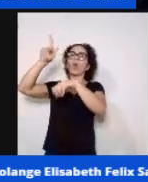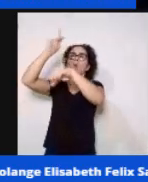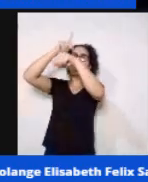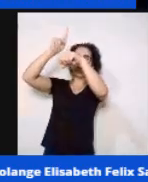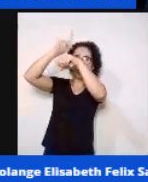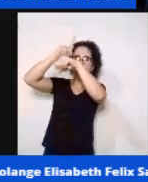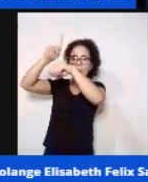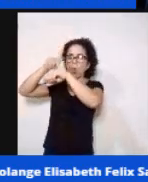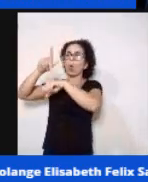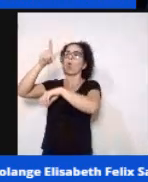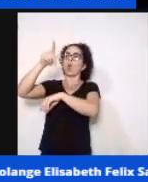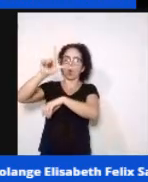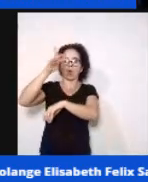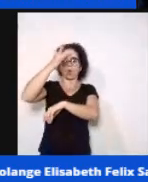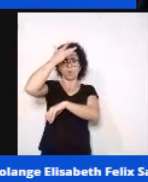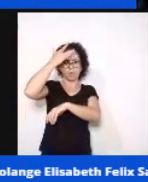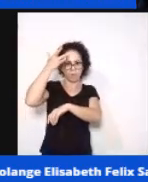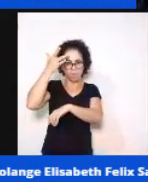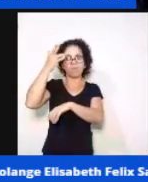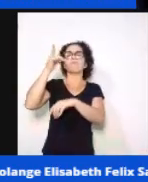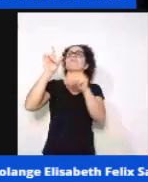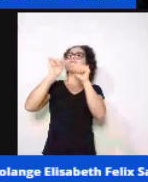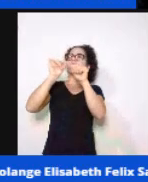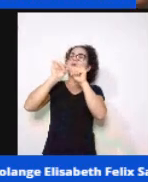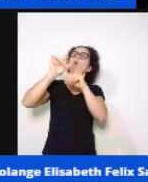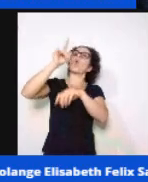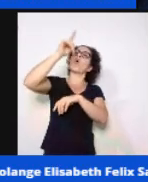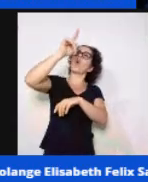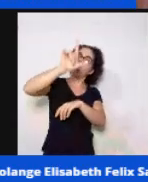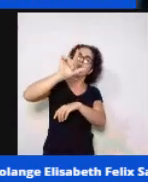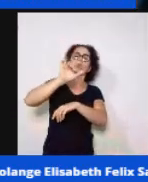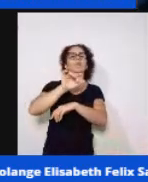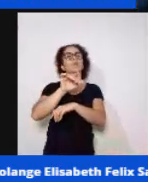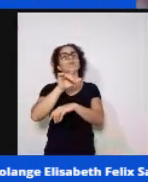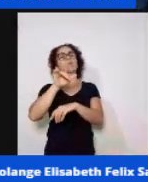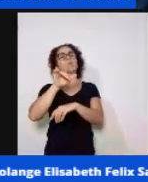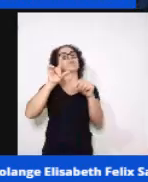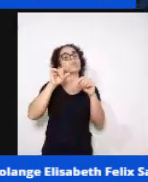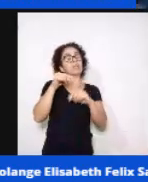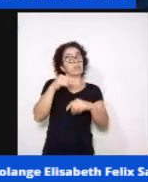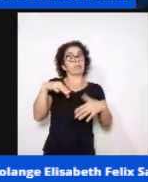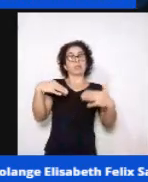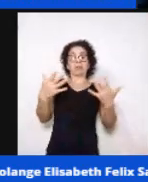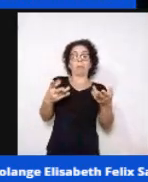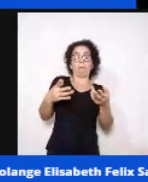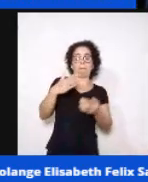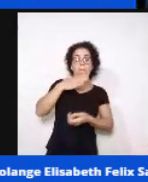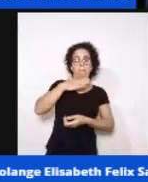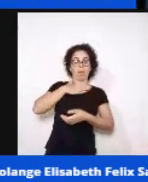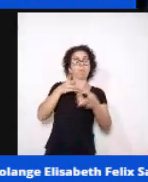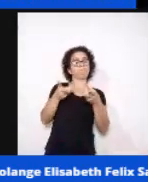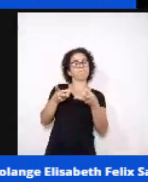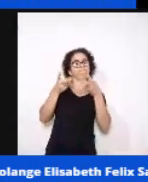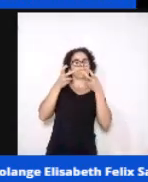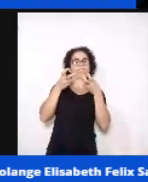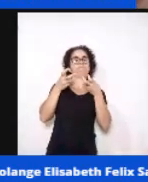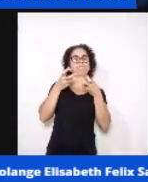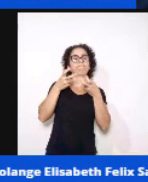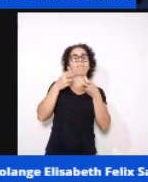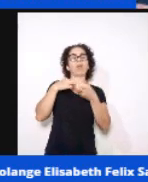e fiz mais um intercâmbio. Então, né, na minha percepção, né, eu entendo os motivos